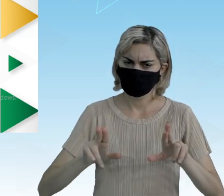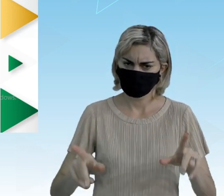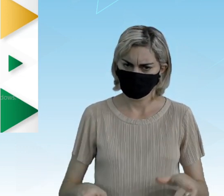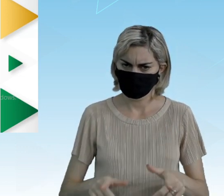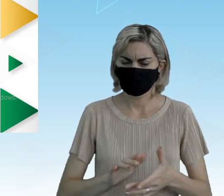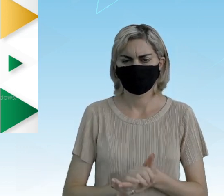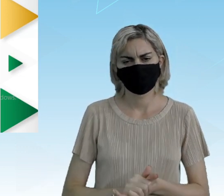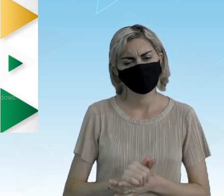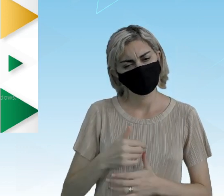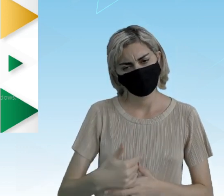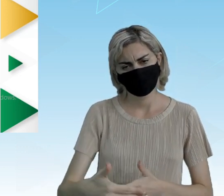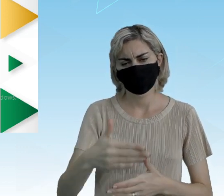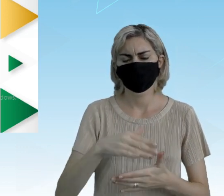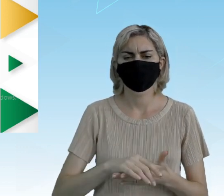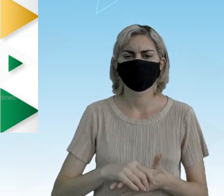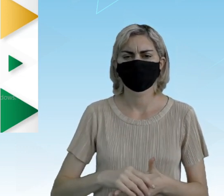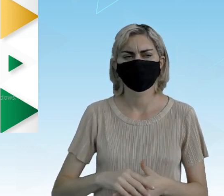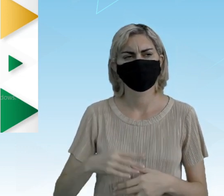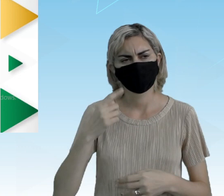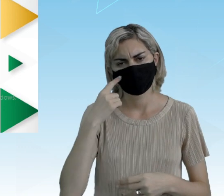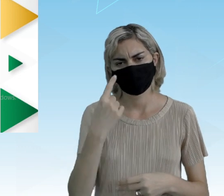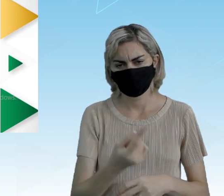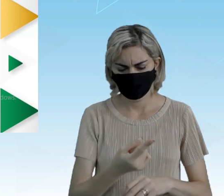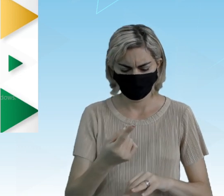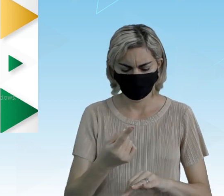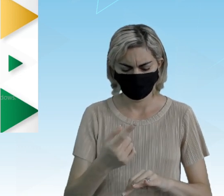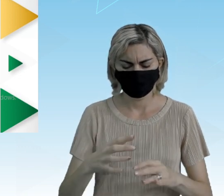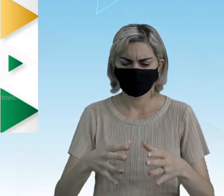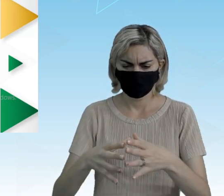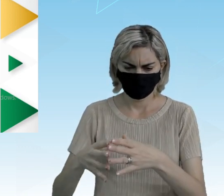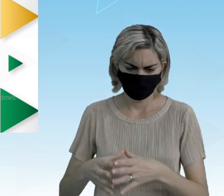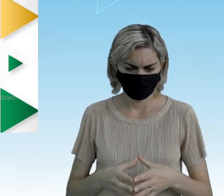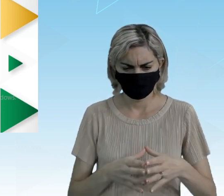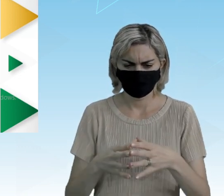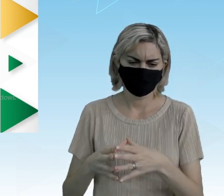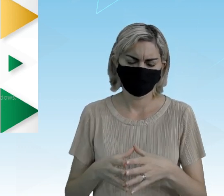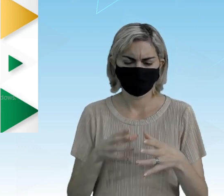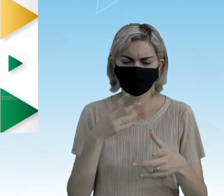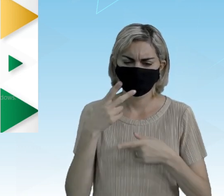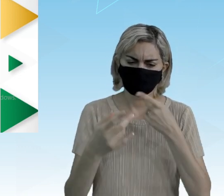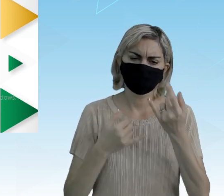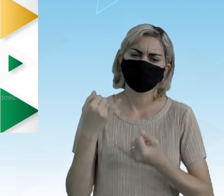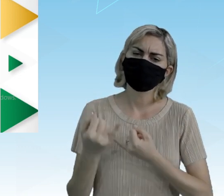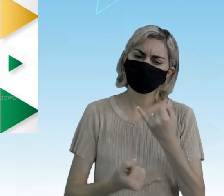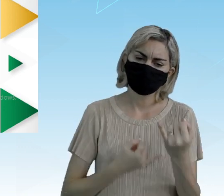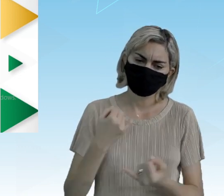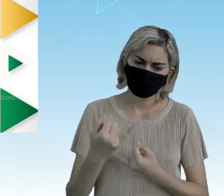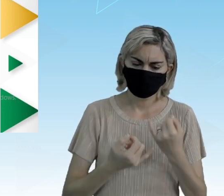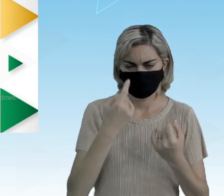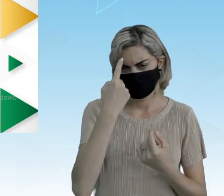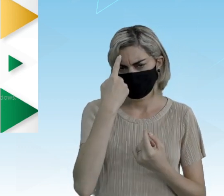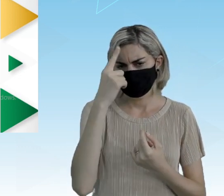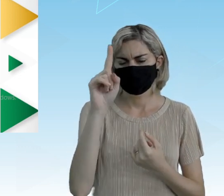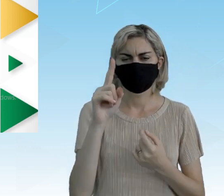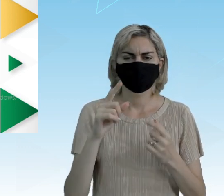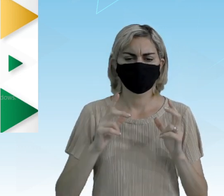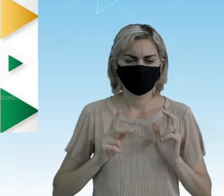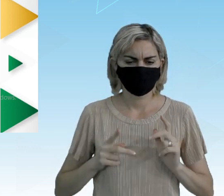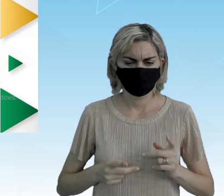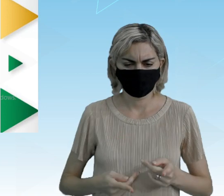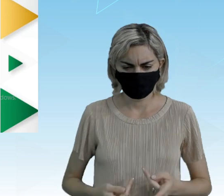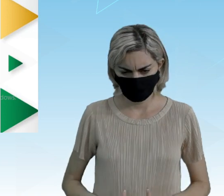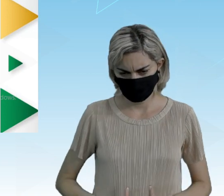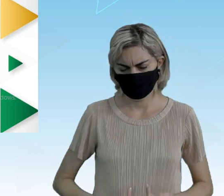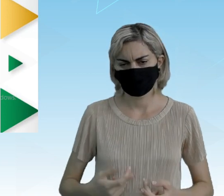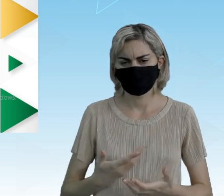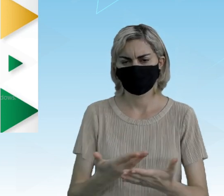Vamos lá ver? Ó, lá no coletivo de autores diz que brincar é uma invenção humana, um ato